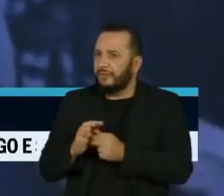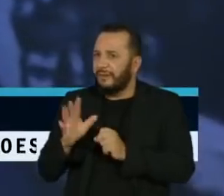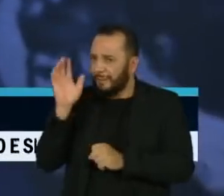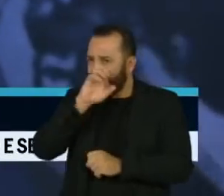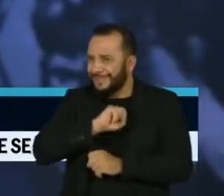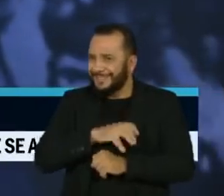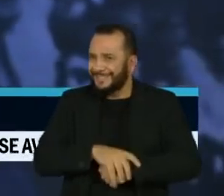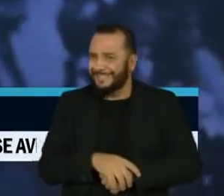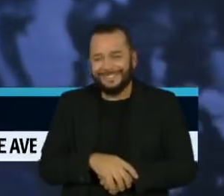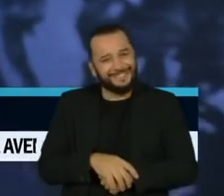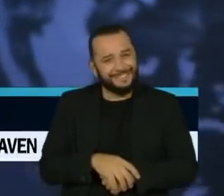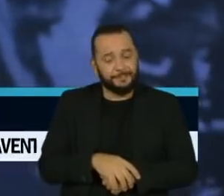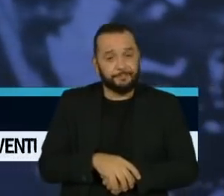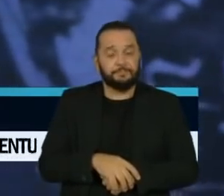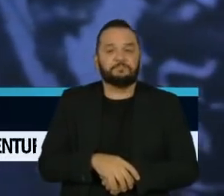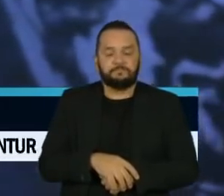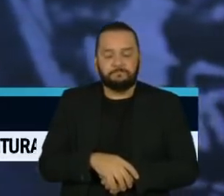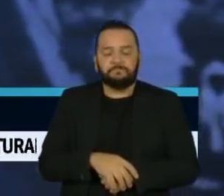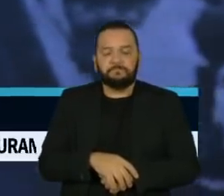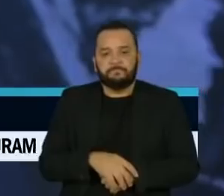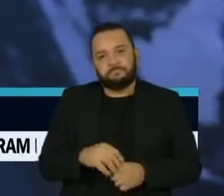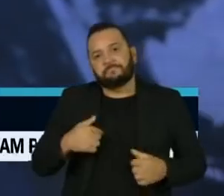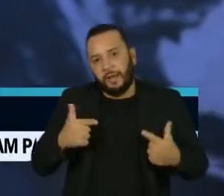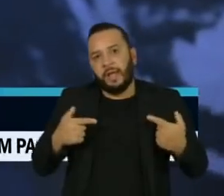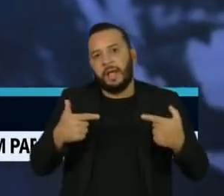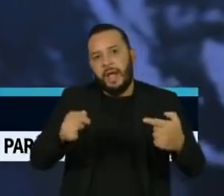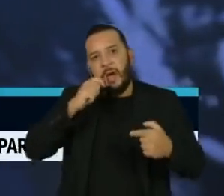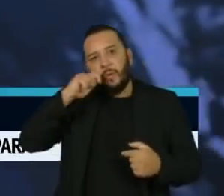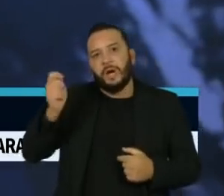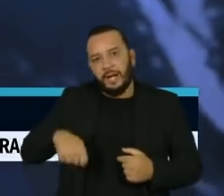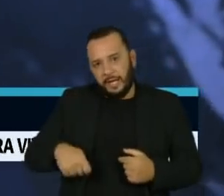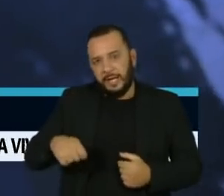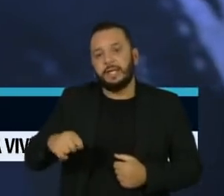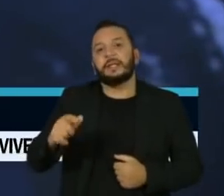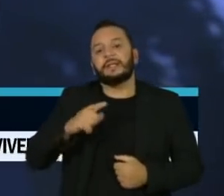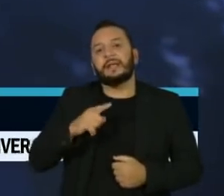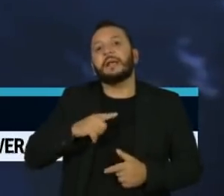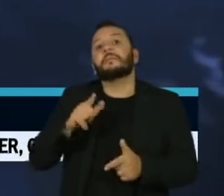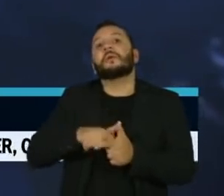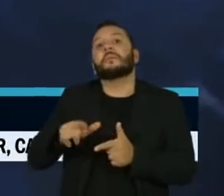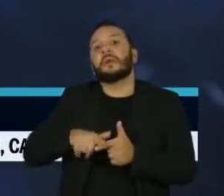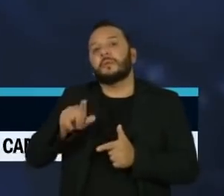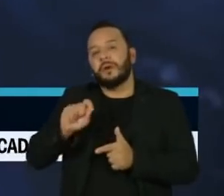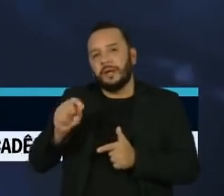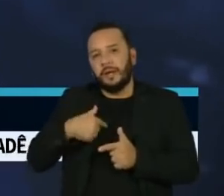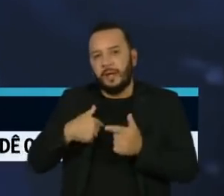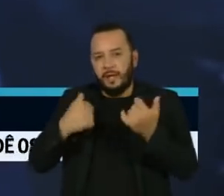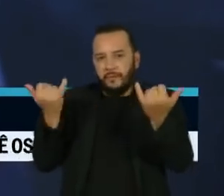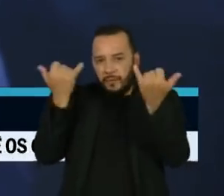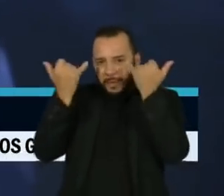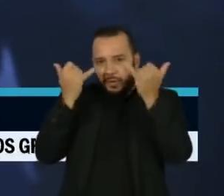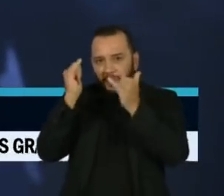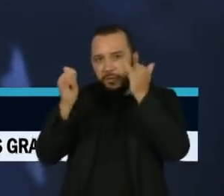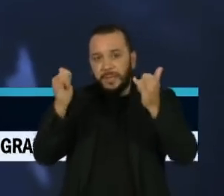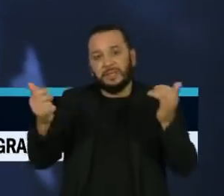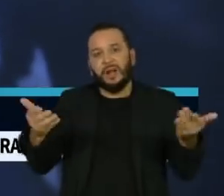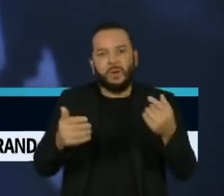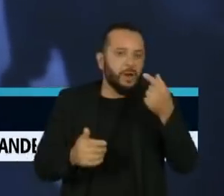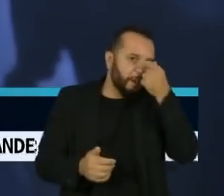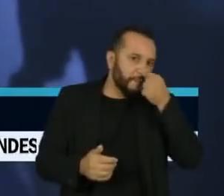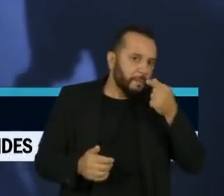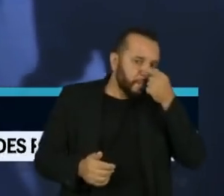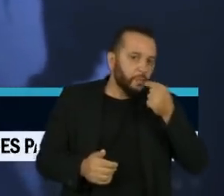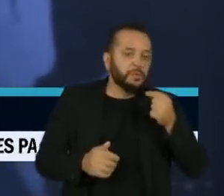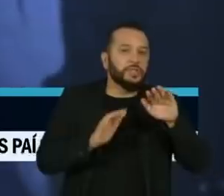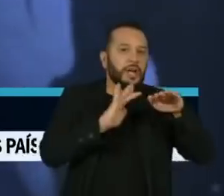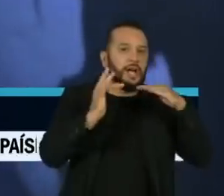Oi e a guerra da Ucrânia envolve outros fronts Um deles é o da informação regime de lademir Putin decidiu bloquear